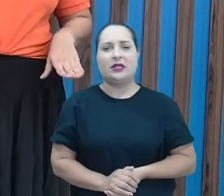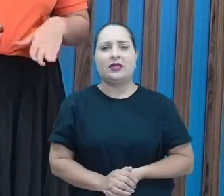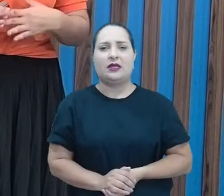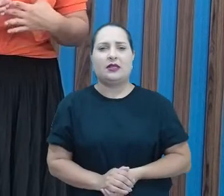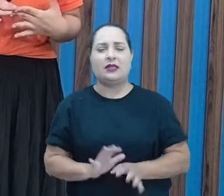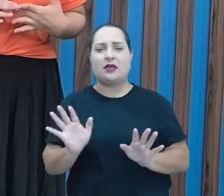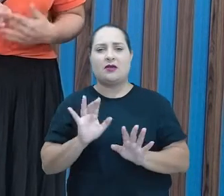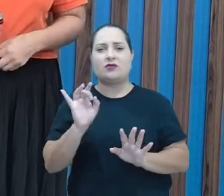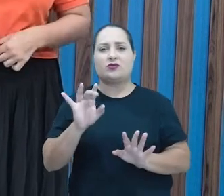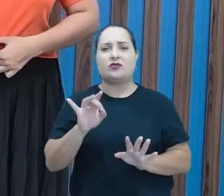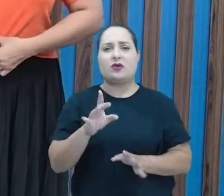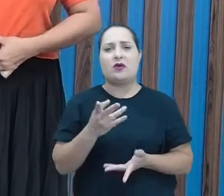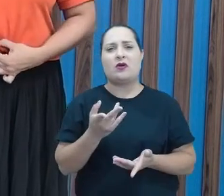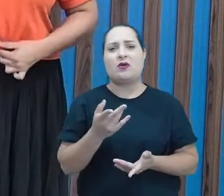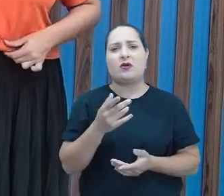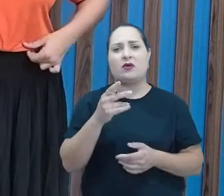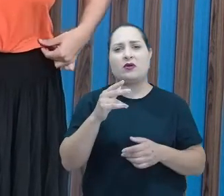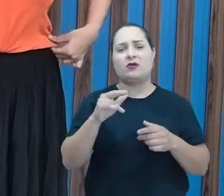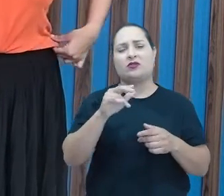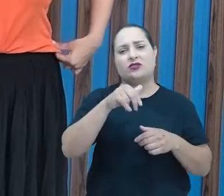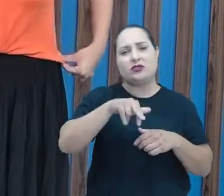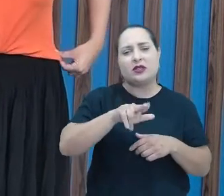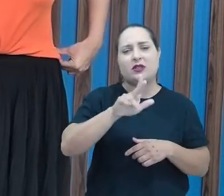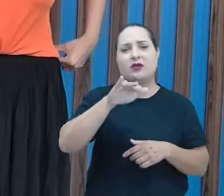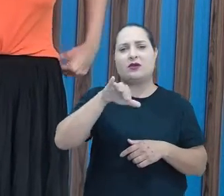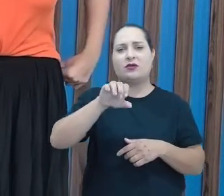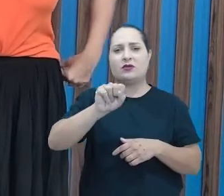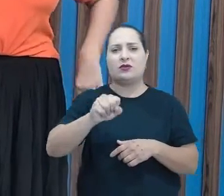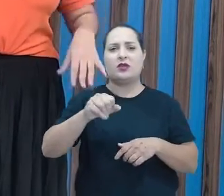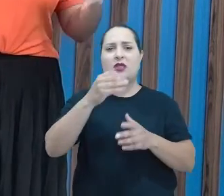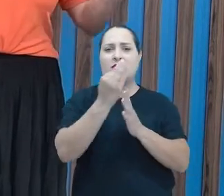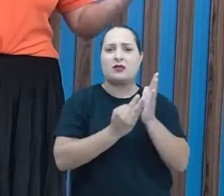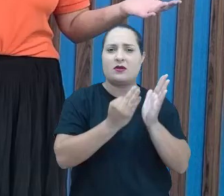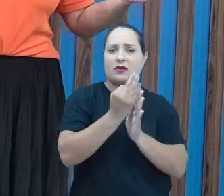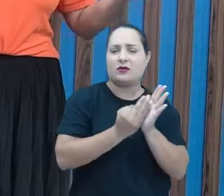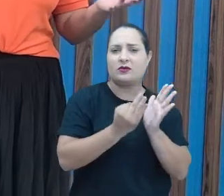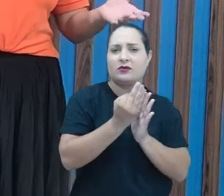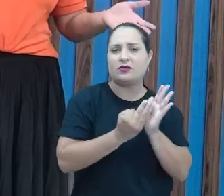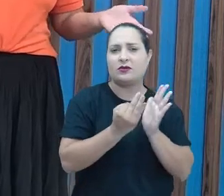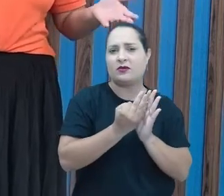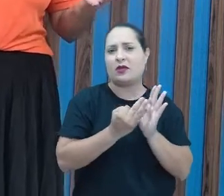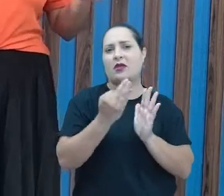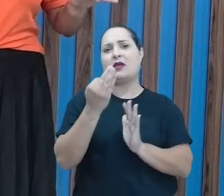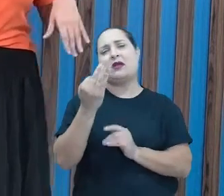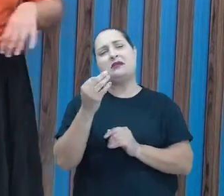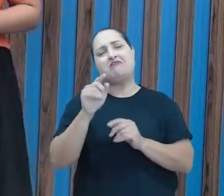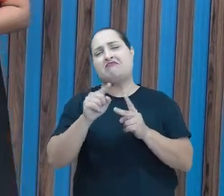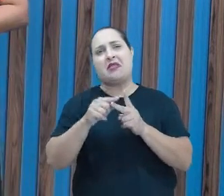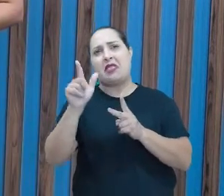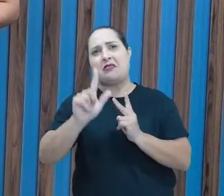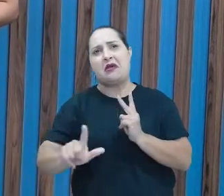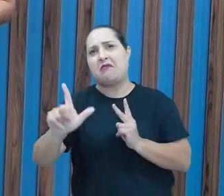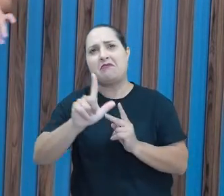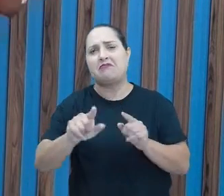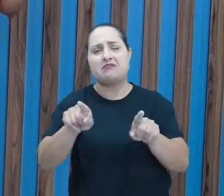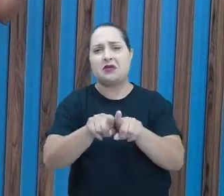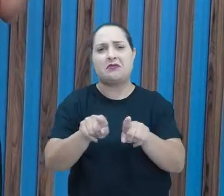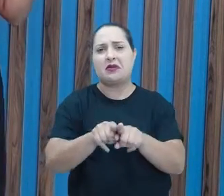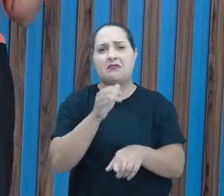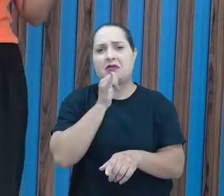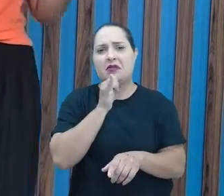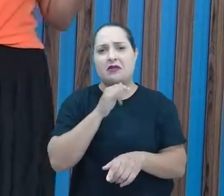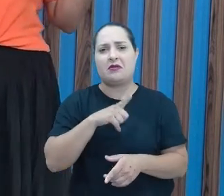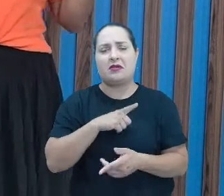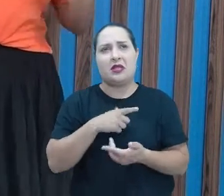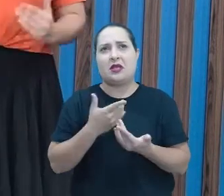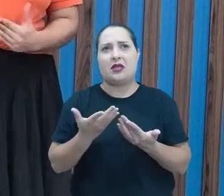tá, gente? Como filmes e novelas, até a literatura também. Eles são